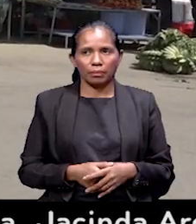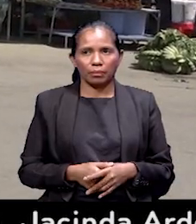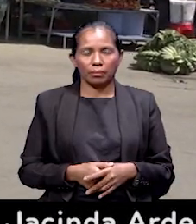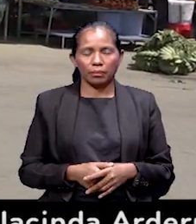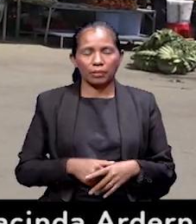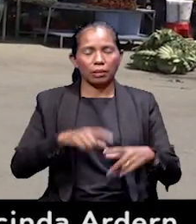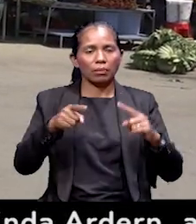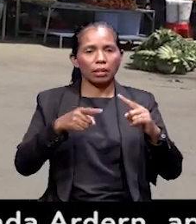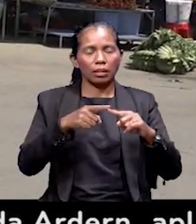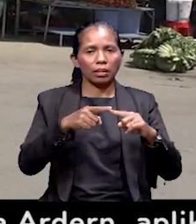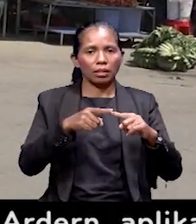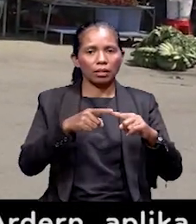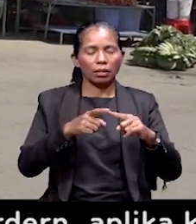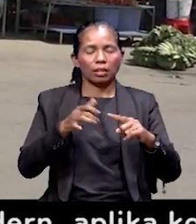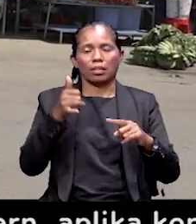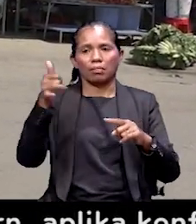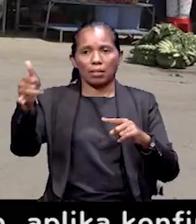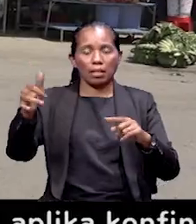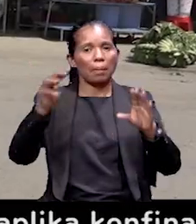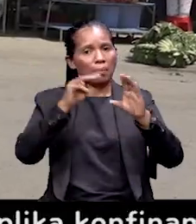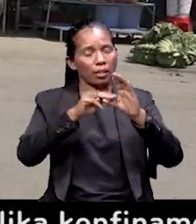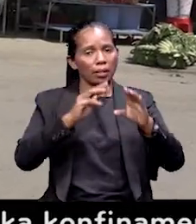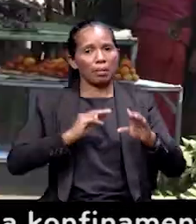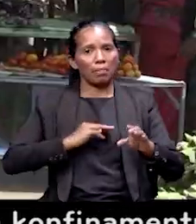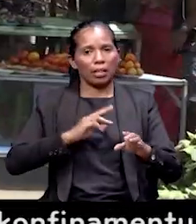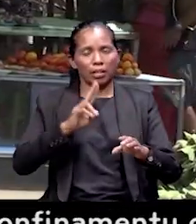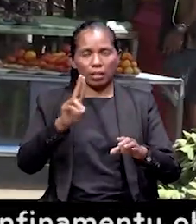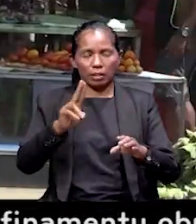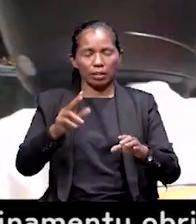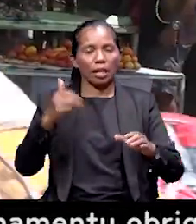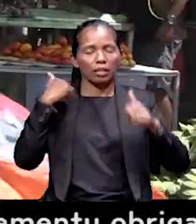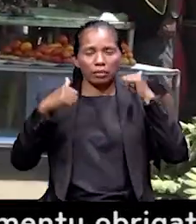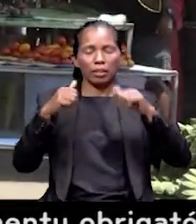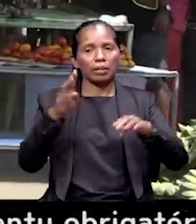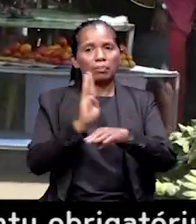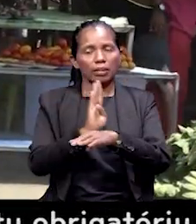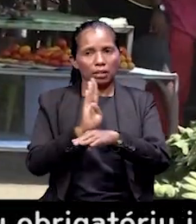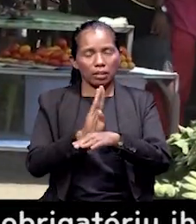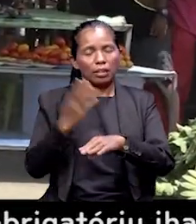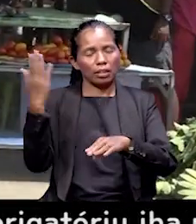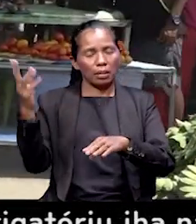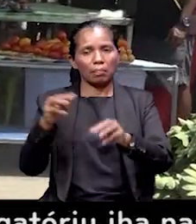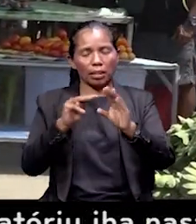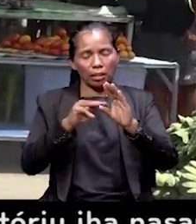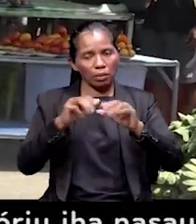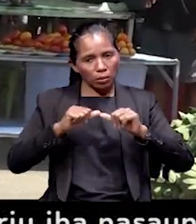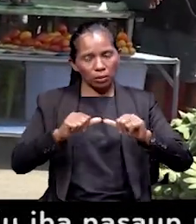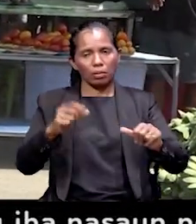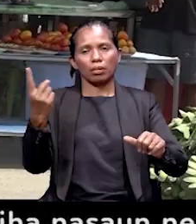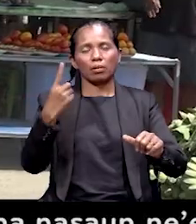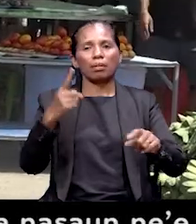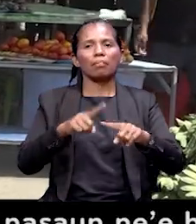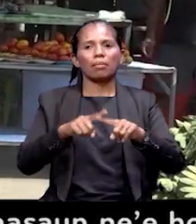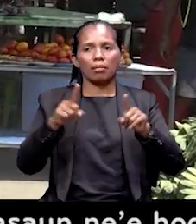Mengira hakat bahaya merkadu manleu, atividades negosiu iha merkadu nemos lao nafati. Mai be